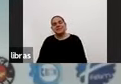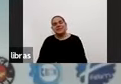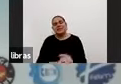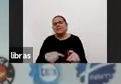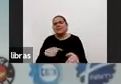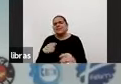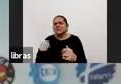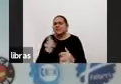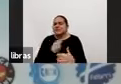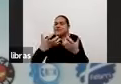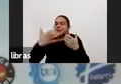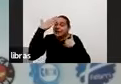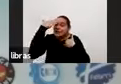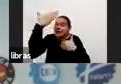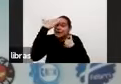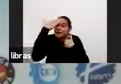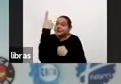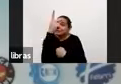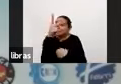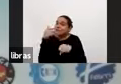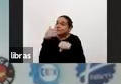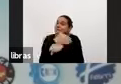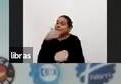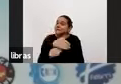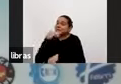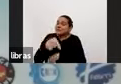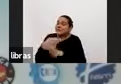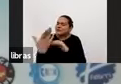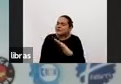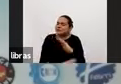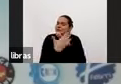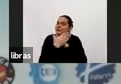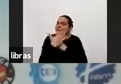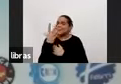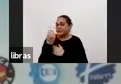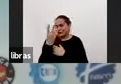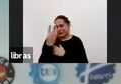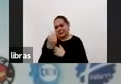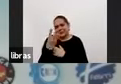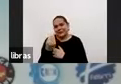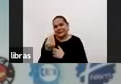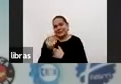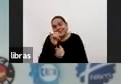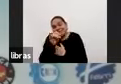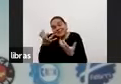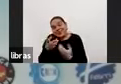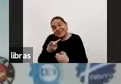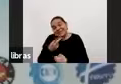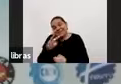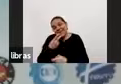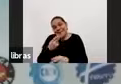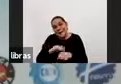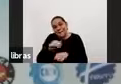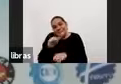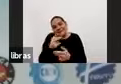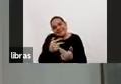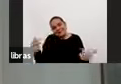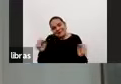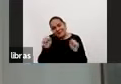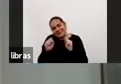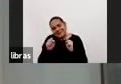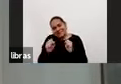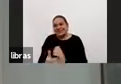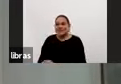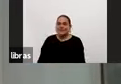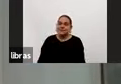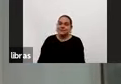importante, nos ajudou muito. Se você quiser deixar mais alguma palavra, mais uma mensagem, fique à vontade, pode falar. Bem, nós do